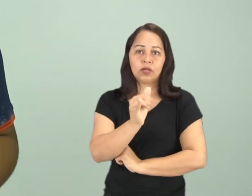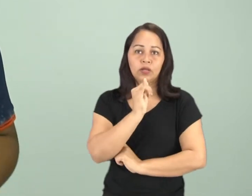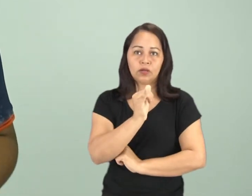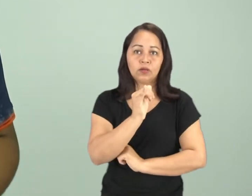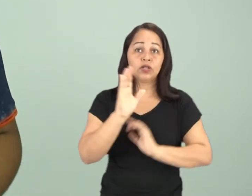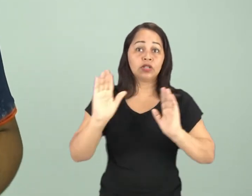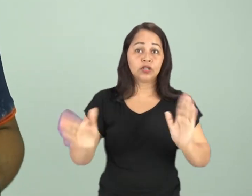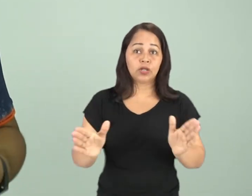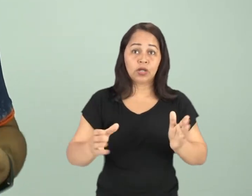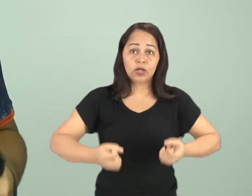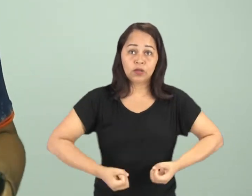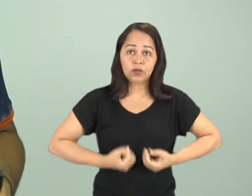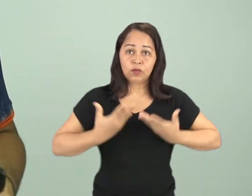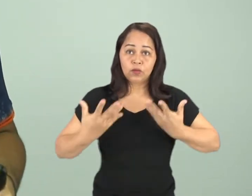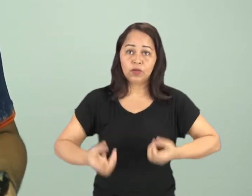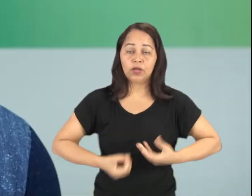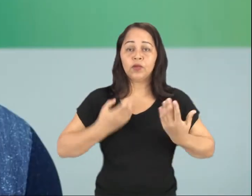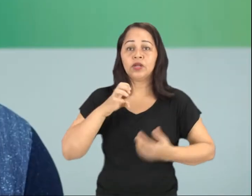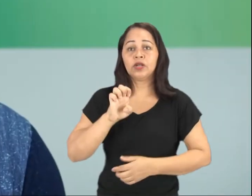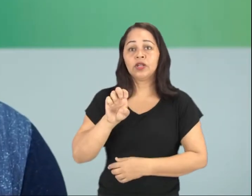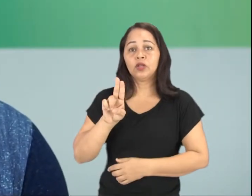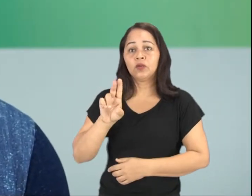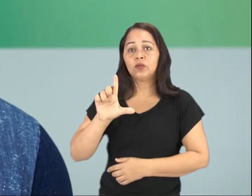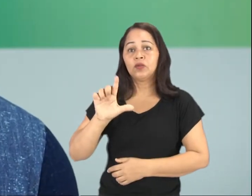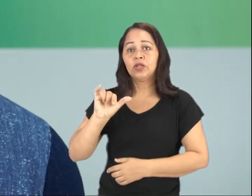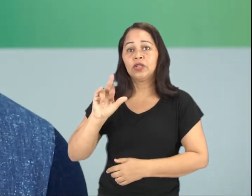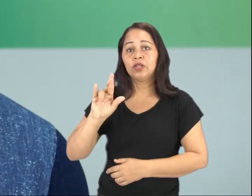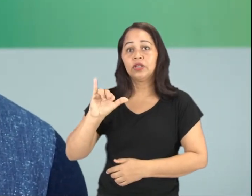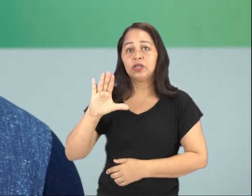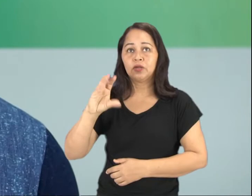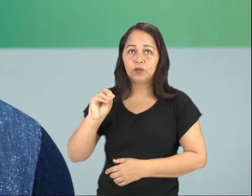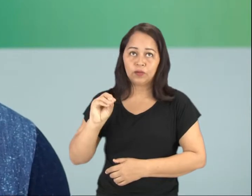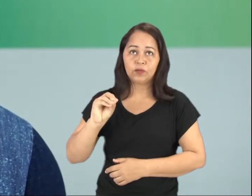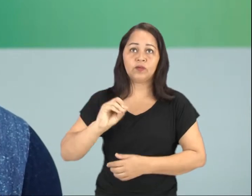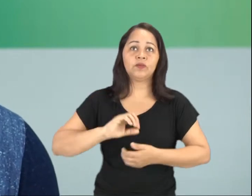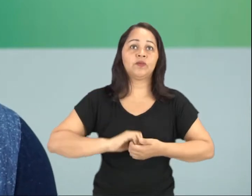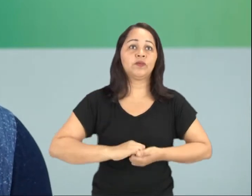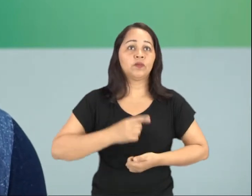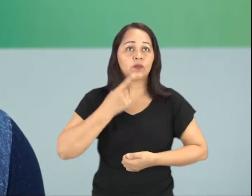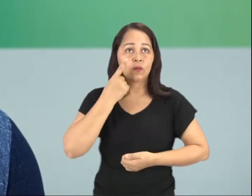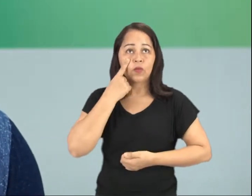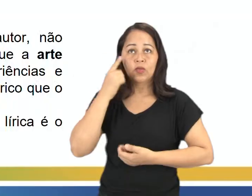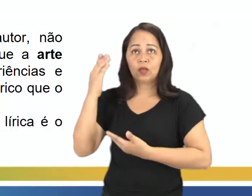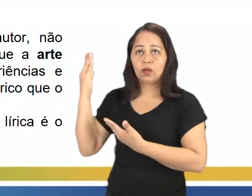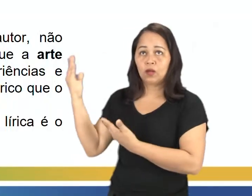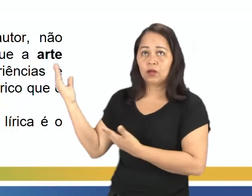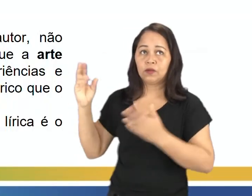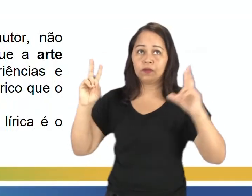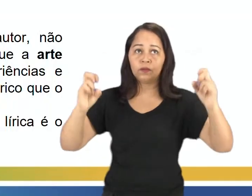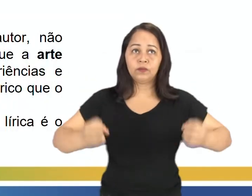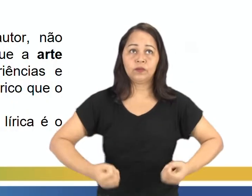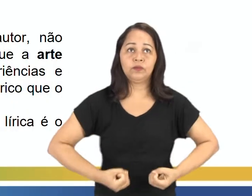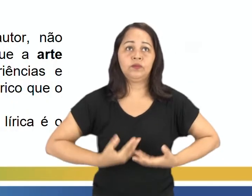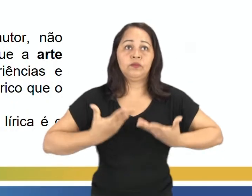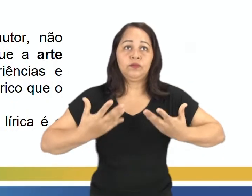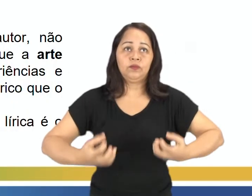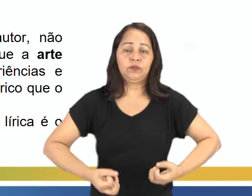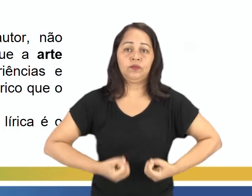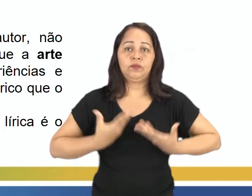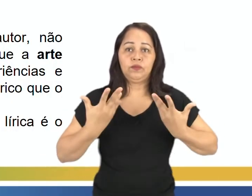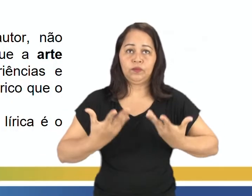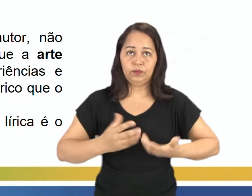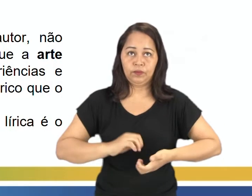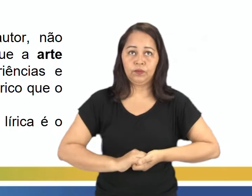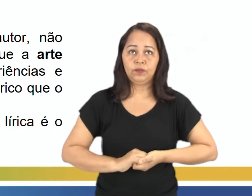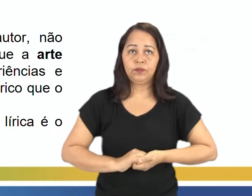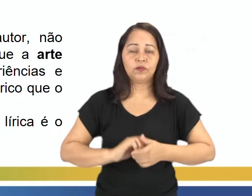nós vamos chamar de eu lírico. Vamos ver aqui um exemplo, né, de um poema intitulado Autopsicografia de Fernando